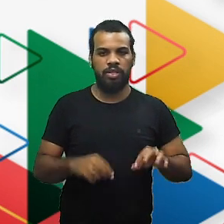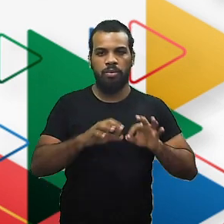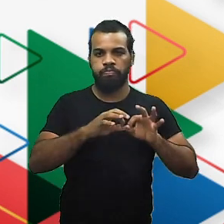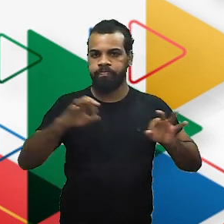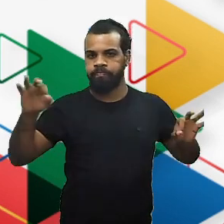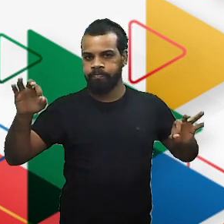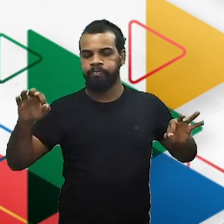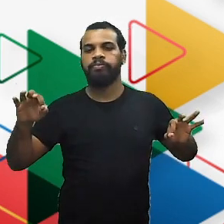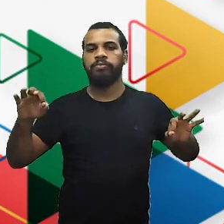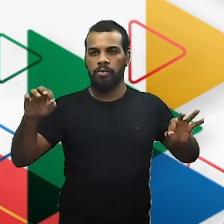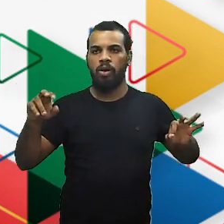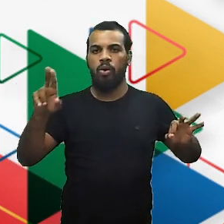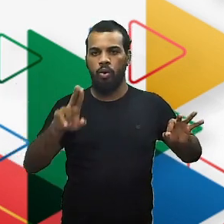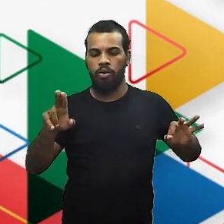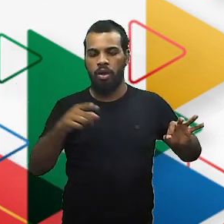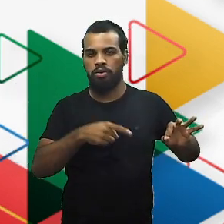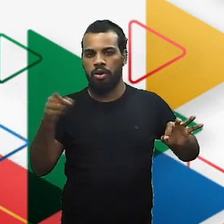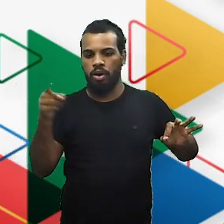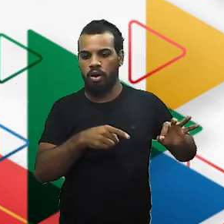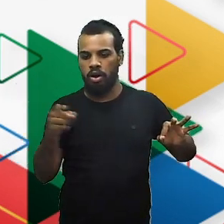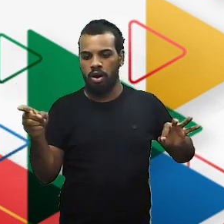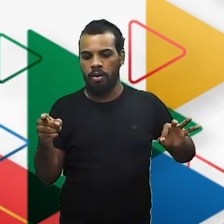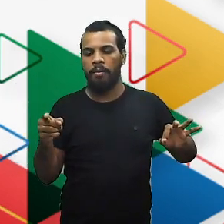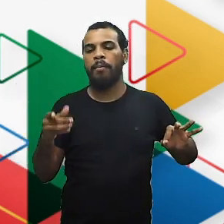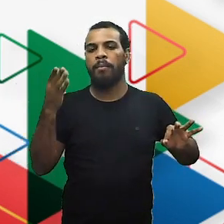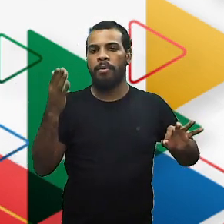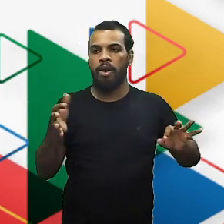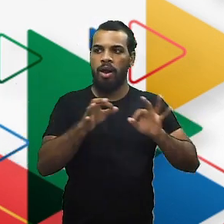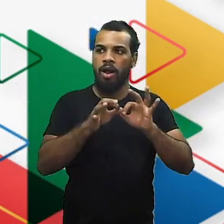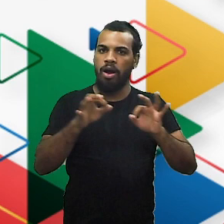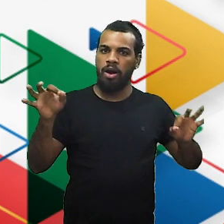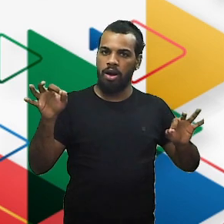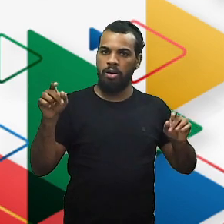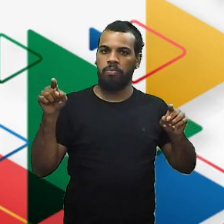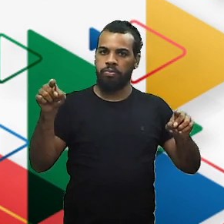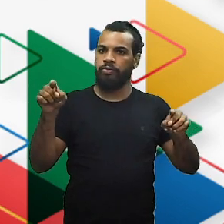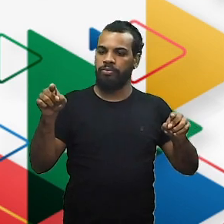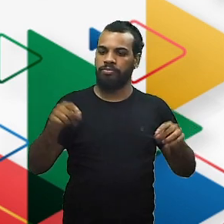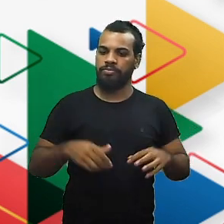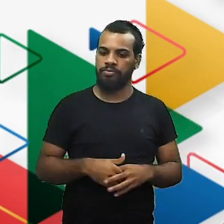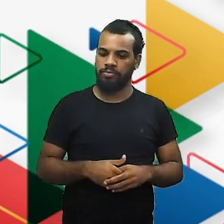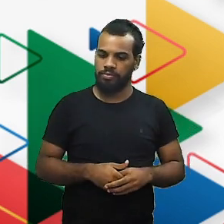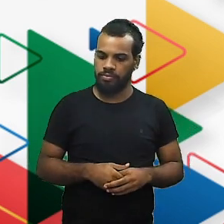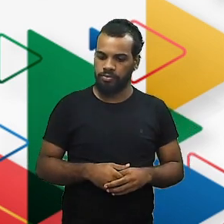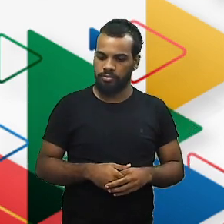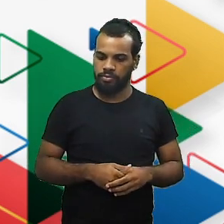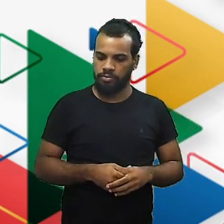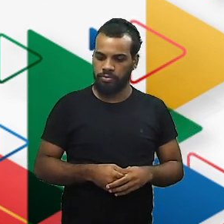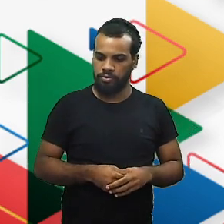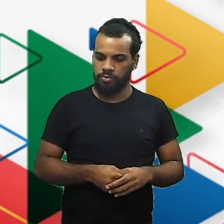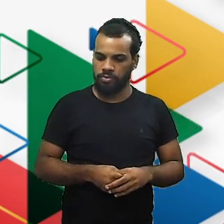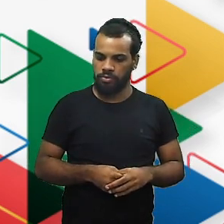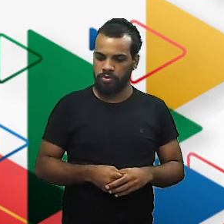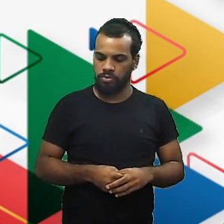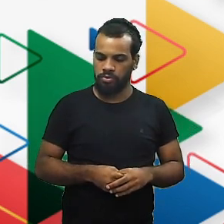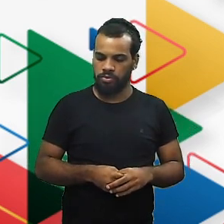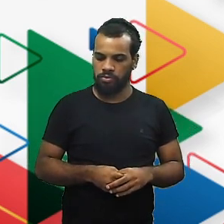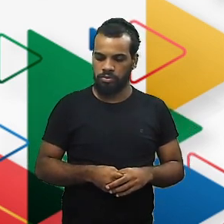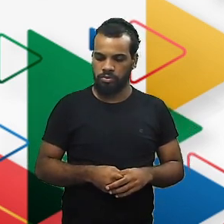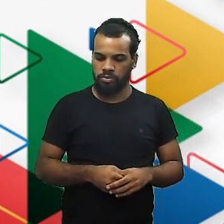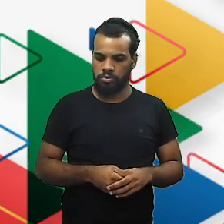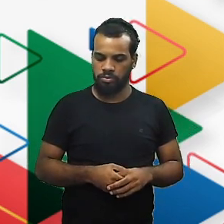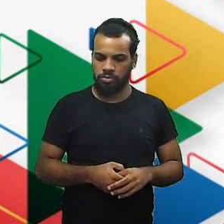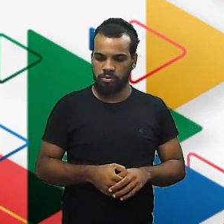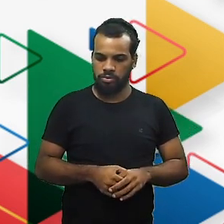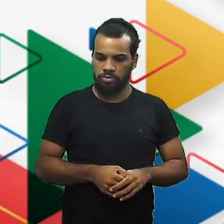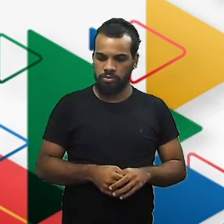2 pontos, utilizando aí a ideia da distância entre 2 pontos no plano cartesiano. Beleza? Então,